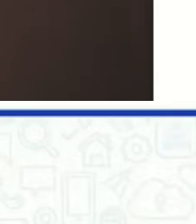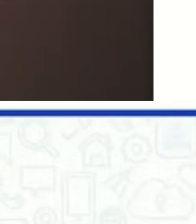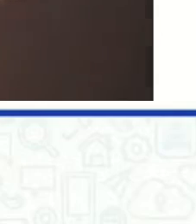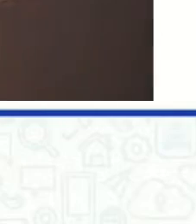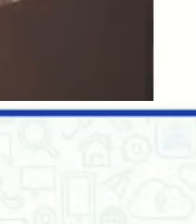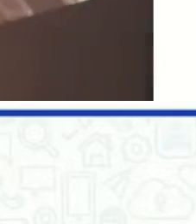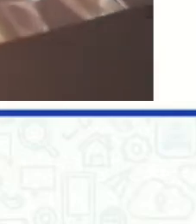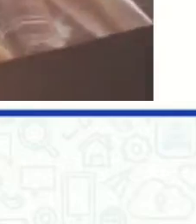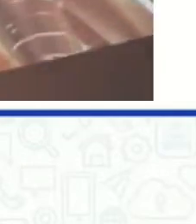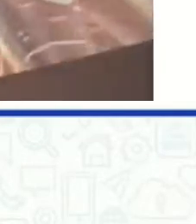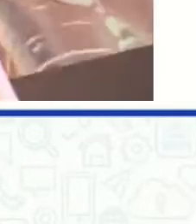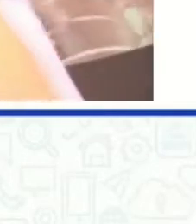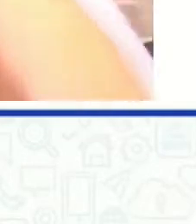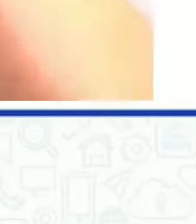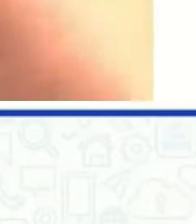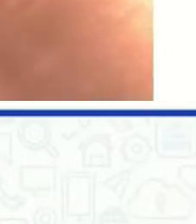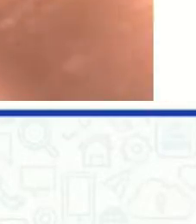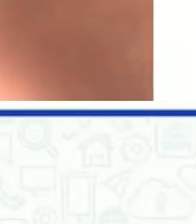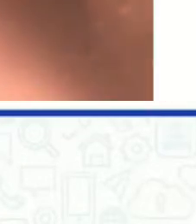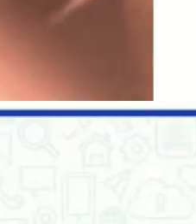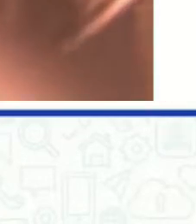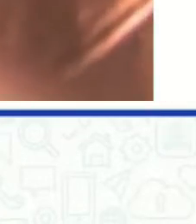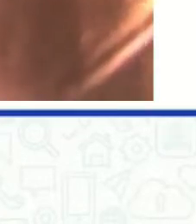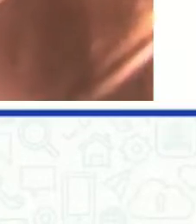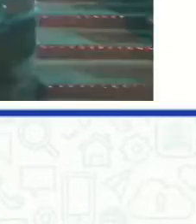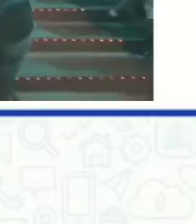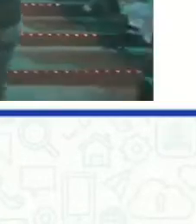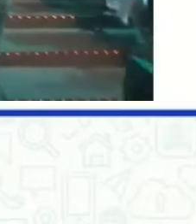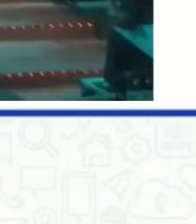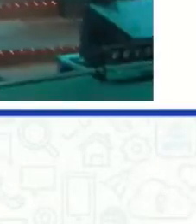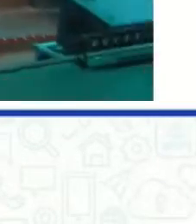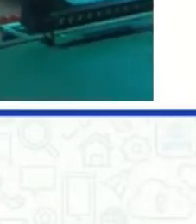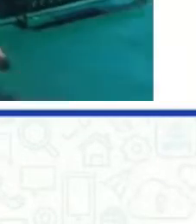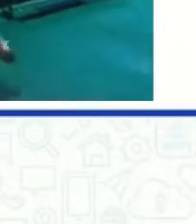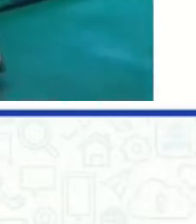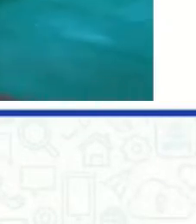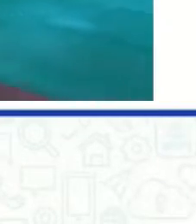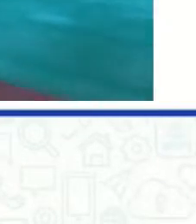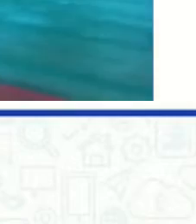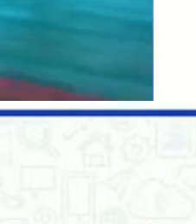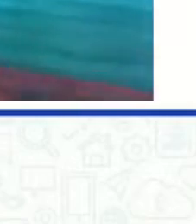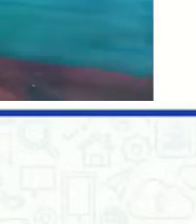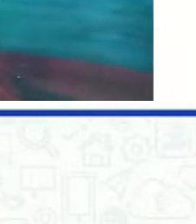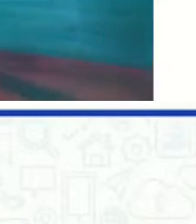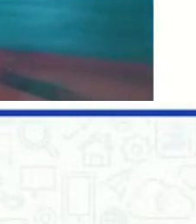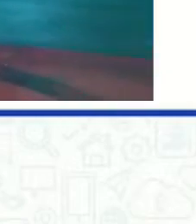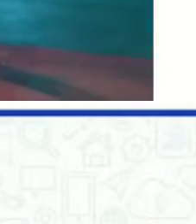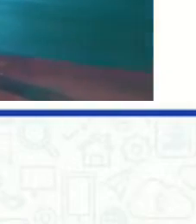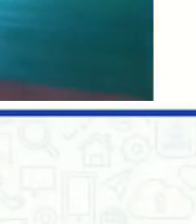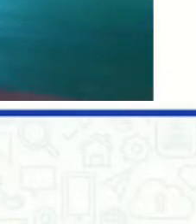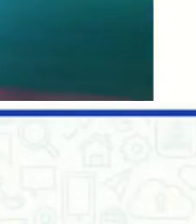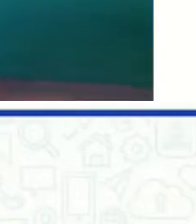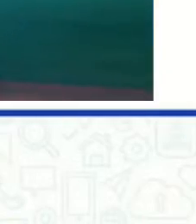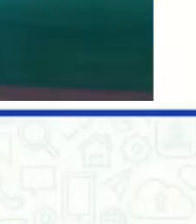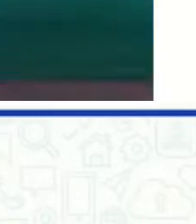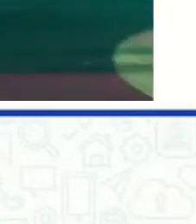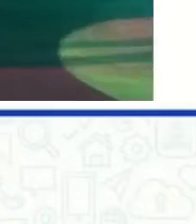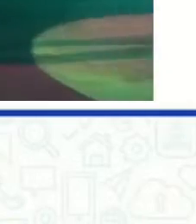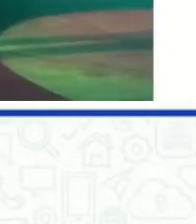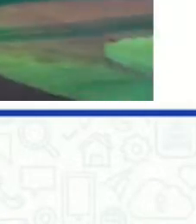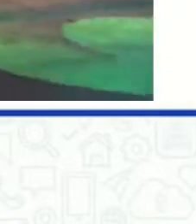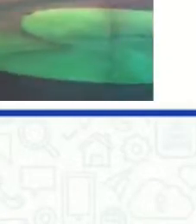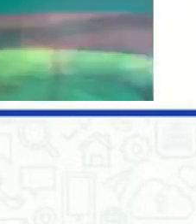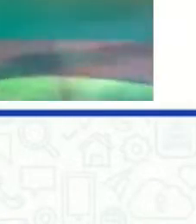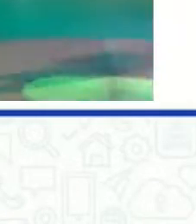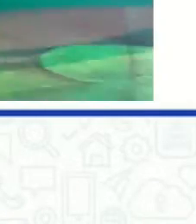em minha luzinha vermelha. Eu, a internet, Me, the internet. falo